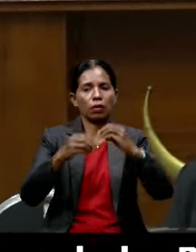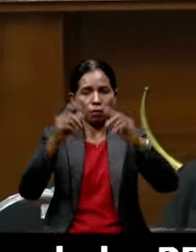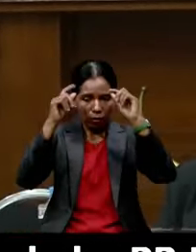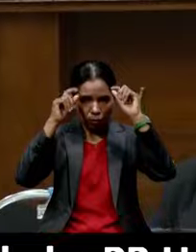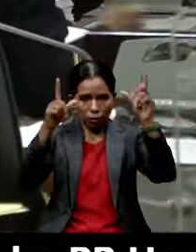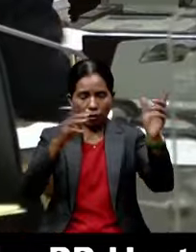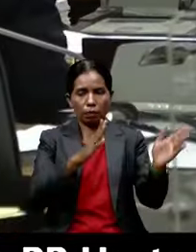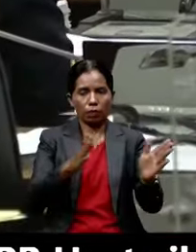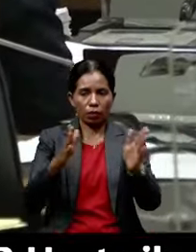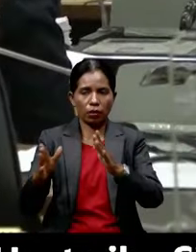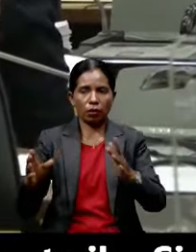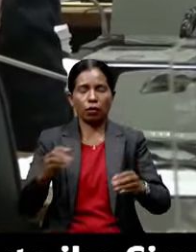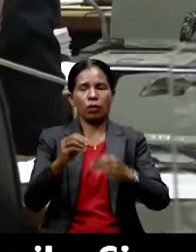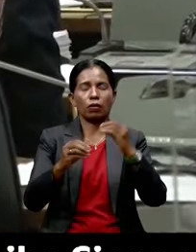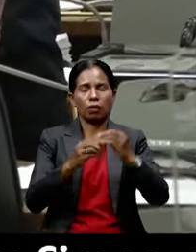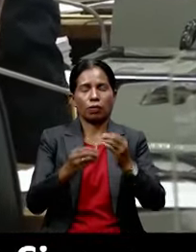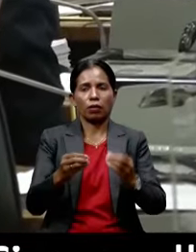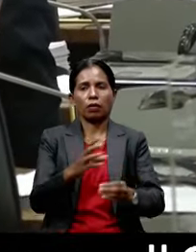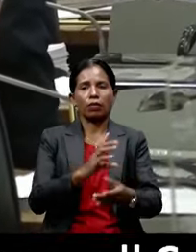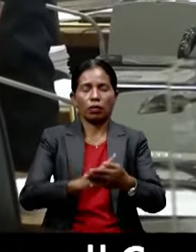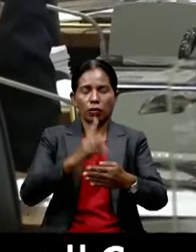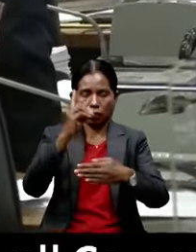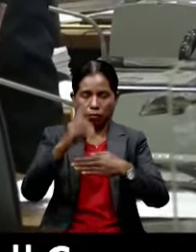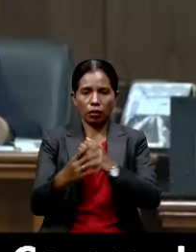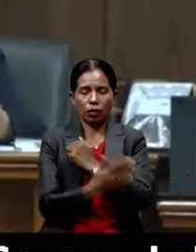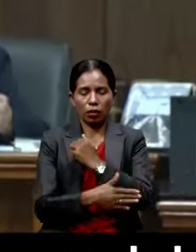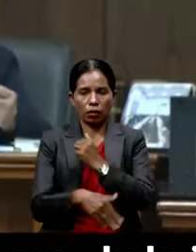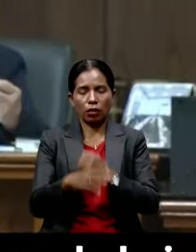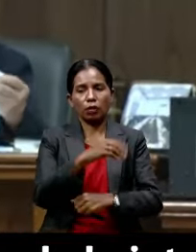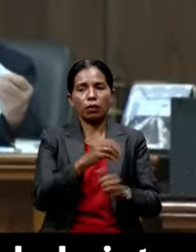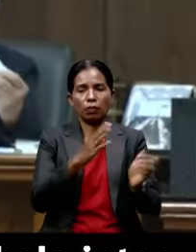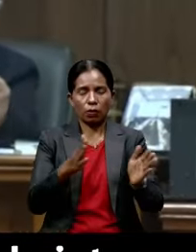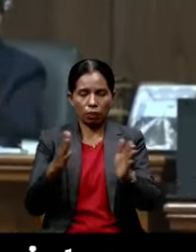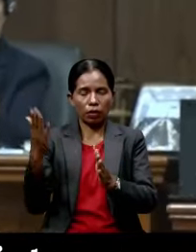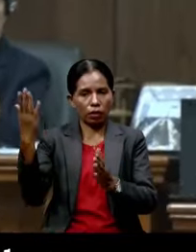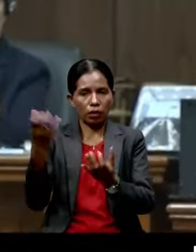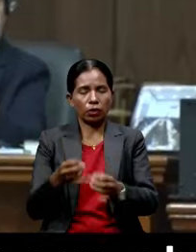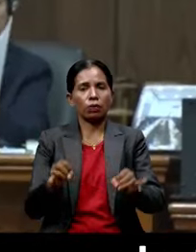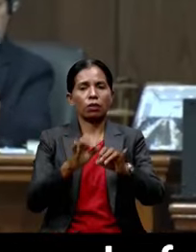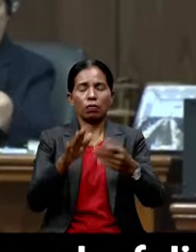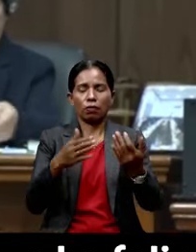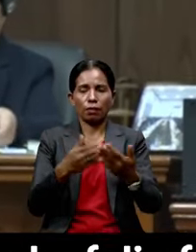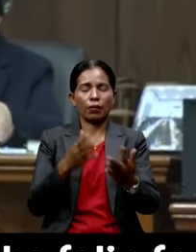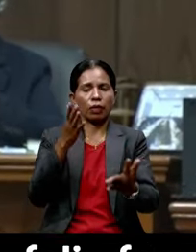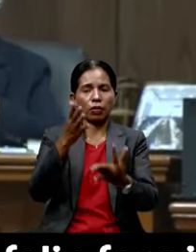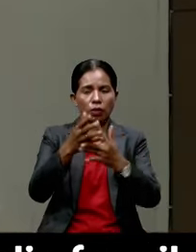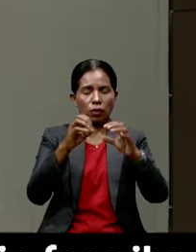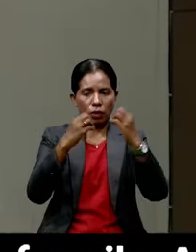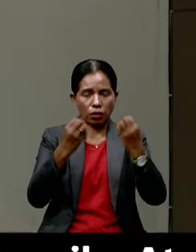na preparação, liu com a realidade de desenvolvimento da nação na preparação da instituição Sira. A toda a organização mundial,